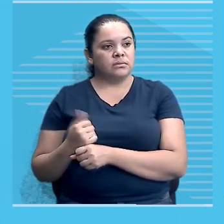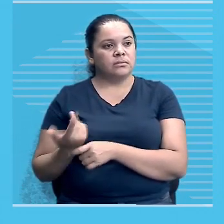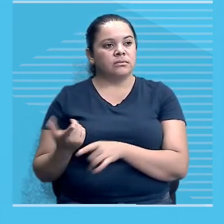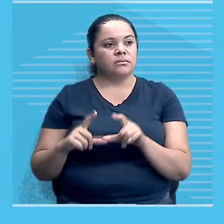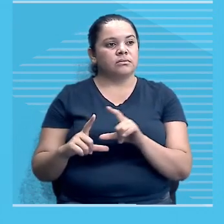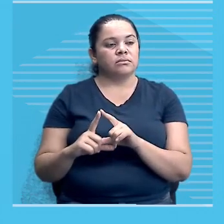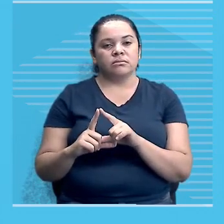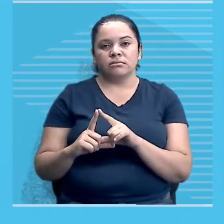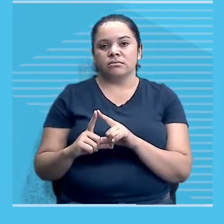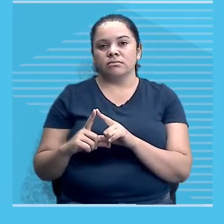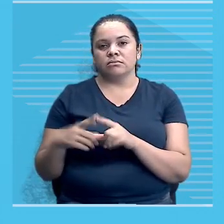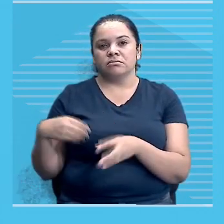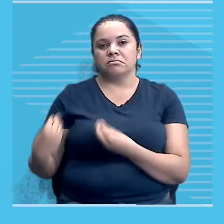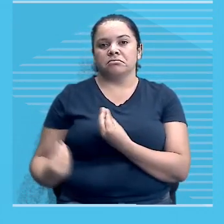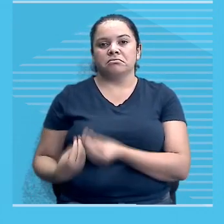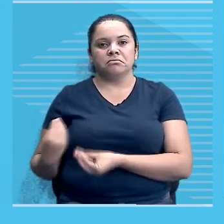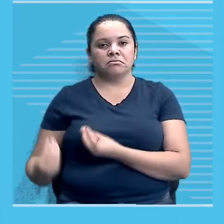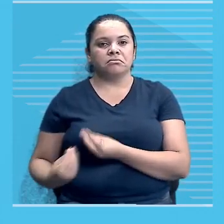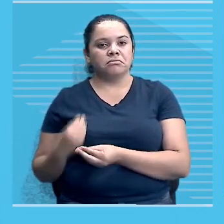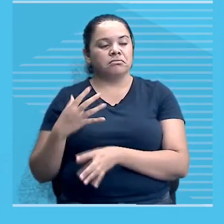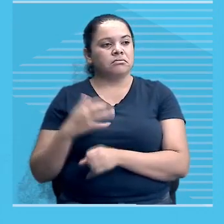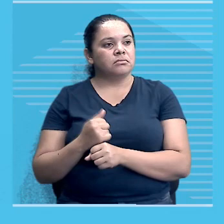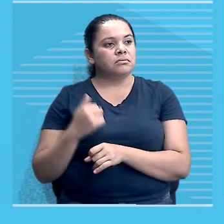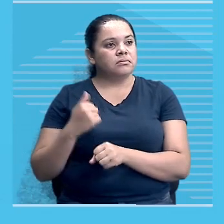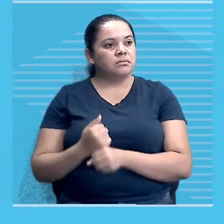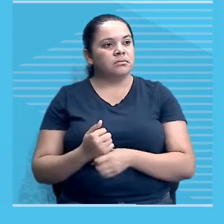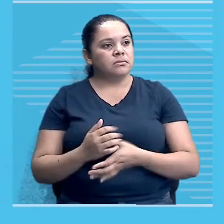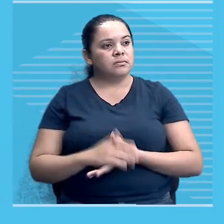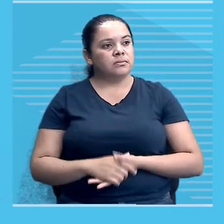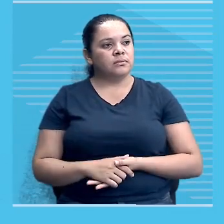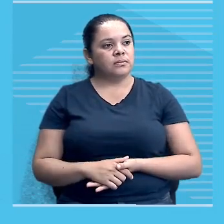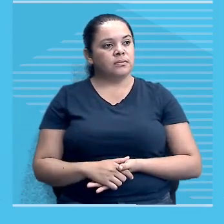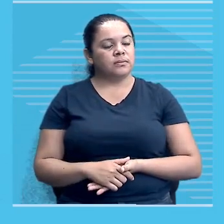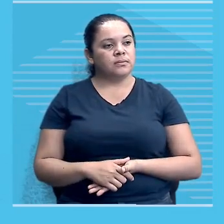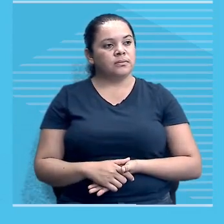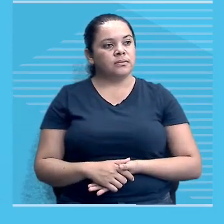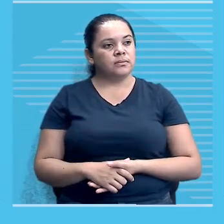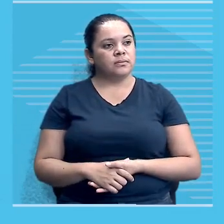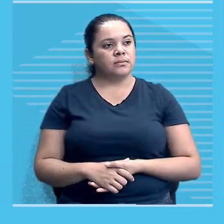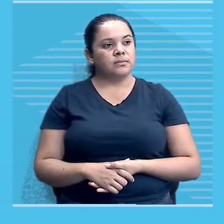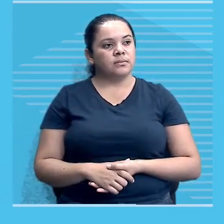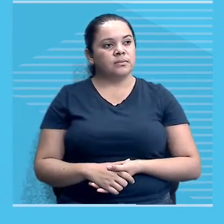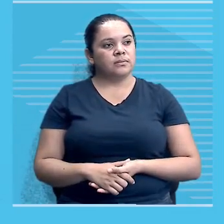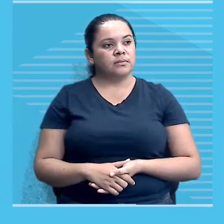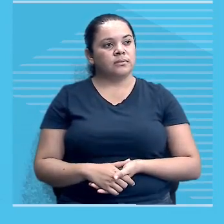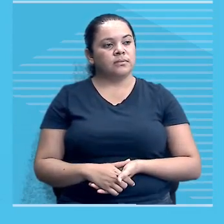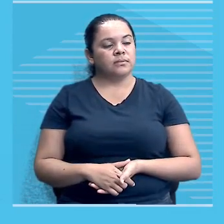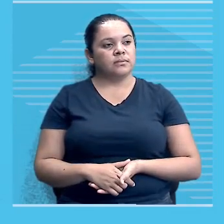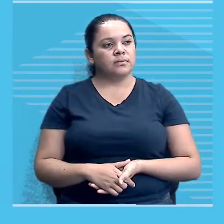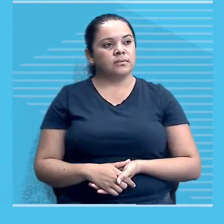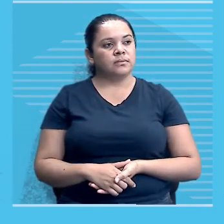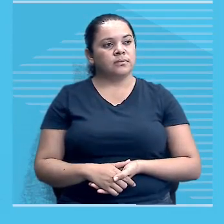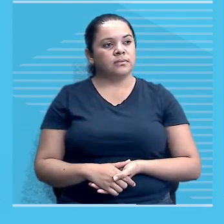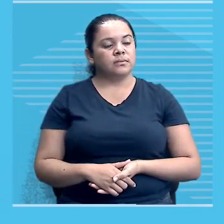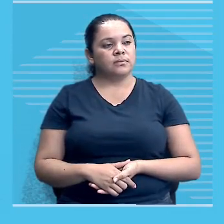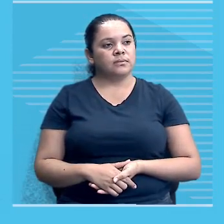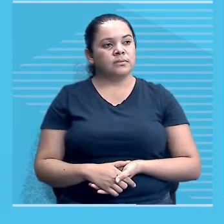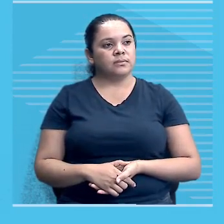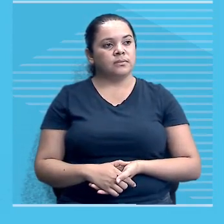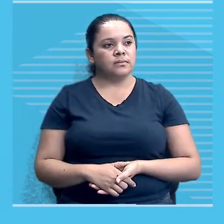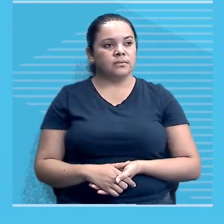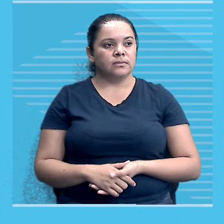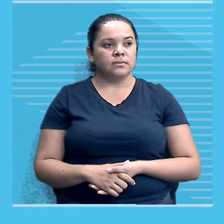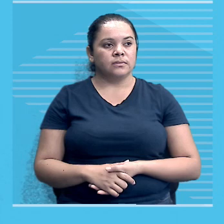como é que é o cálculo Delta meu povo e olha só Opa como é que é o cálculo Delta meu povo